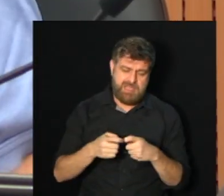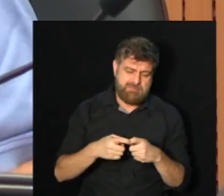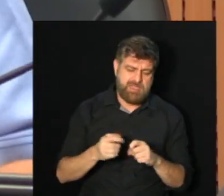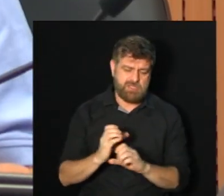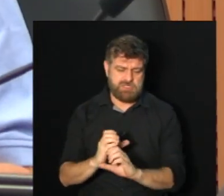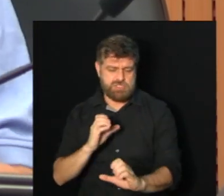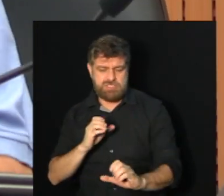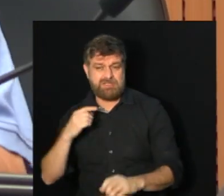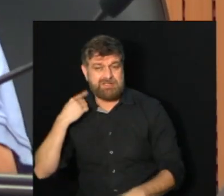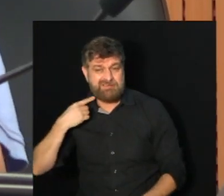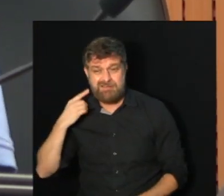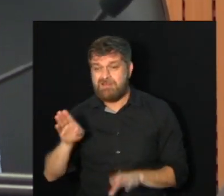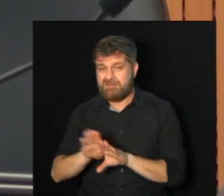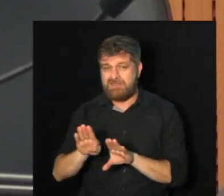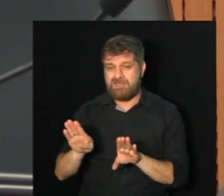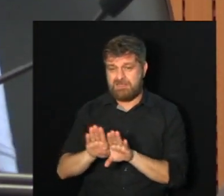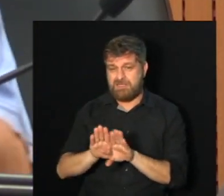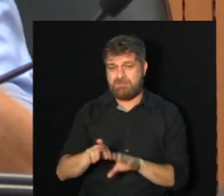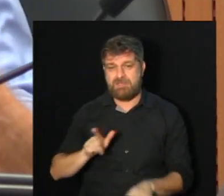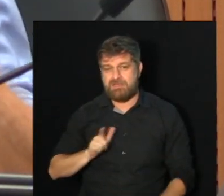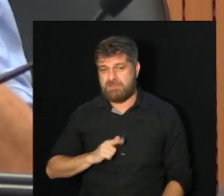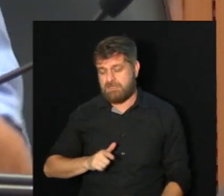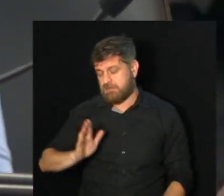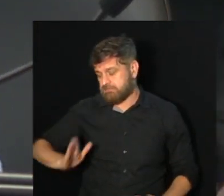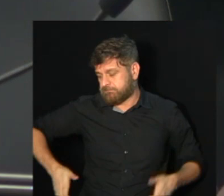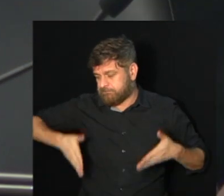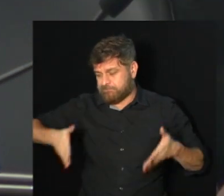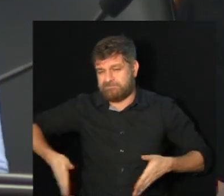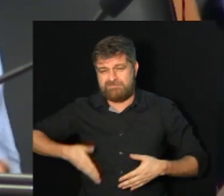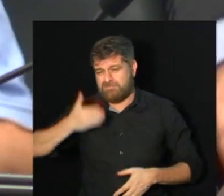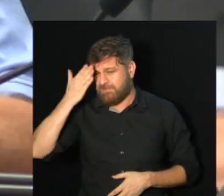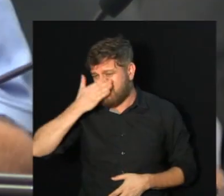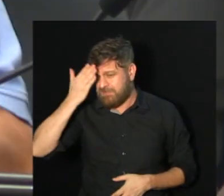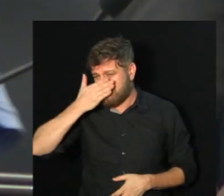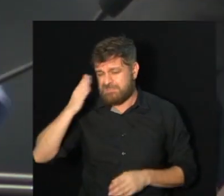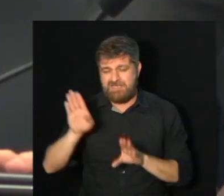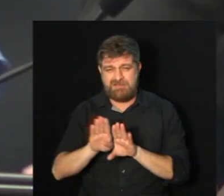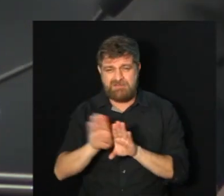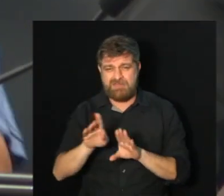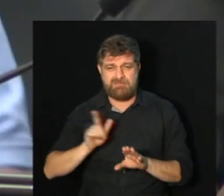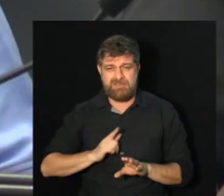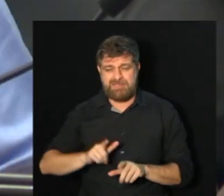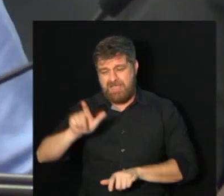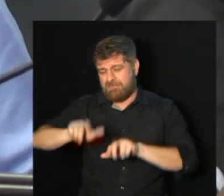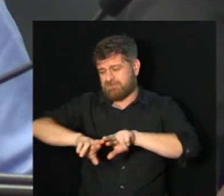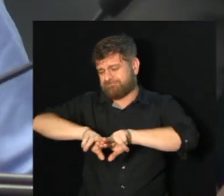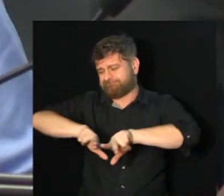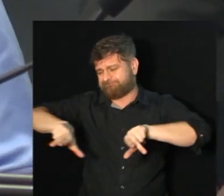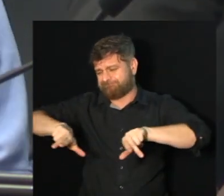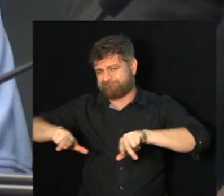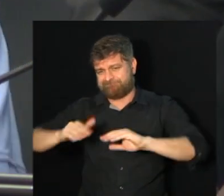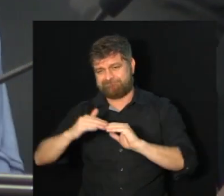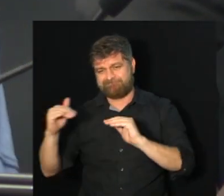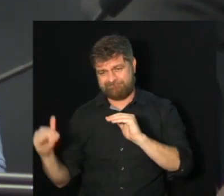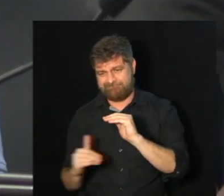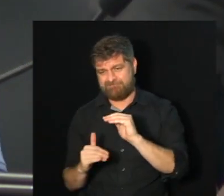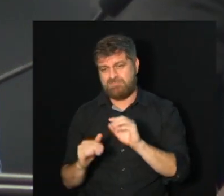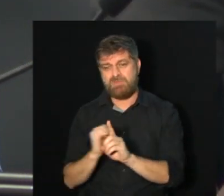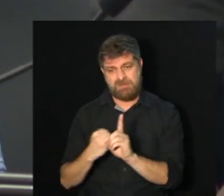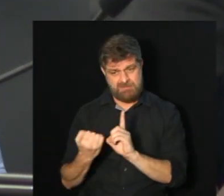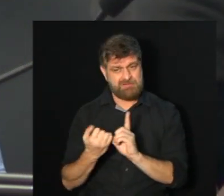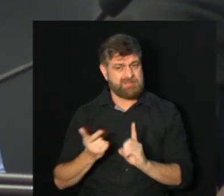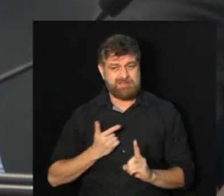engenheiros, advogados, mas tem paraplégicos, tem cegos e pessoas das várias categorias sociais. Então, não